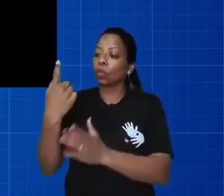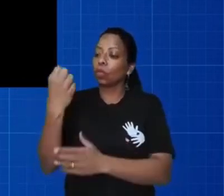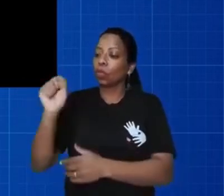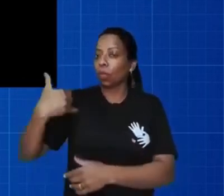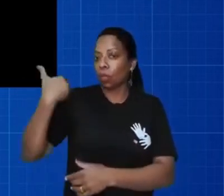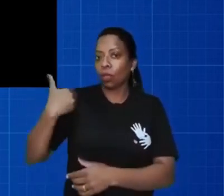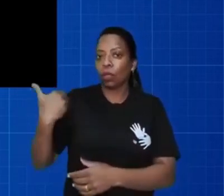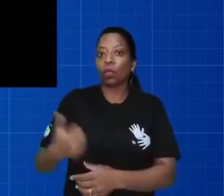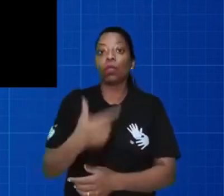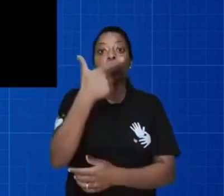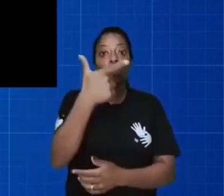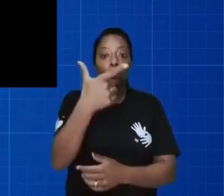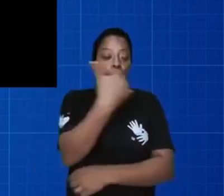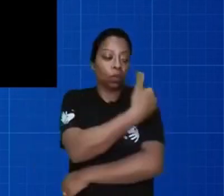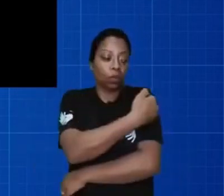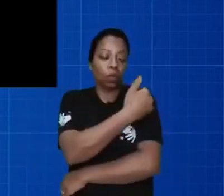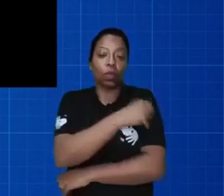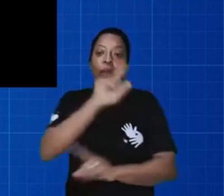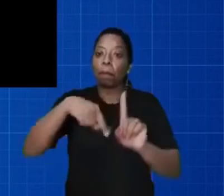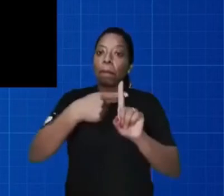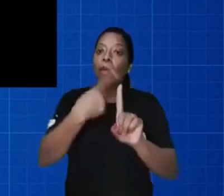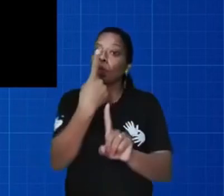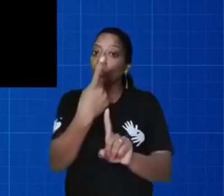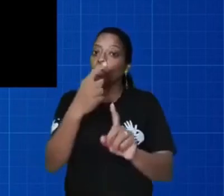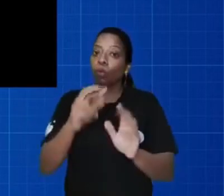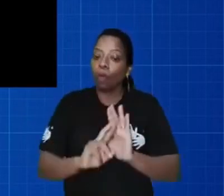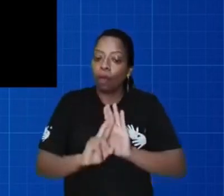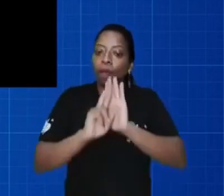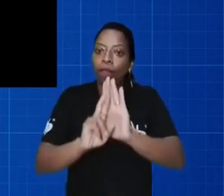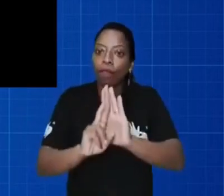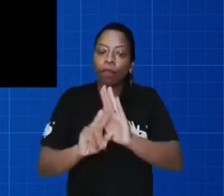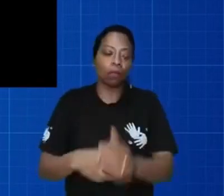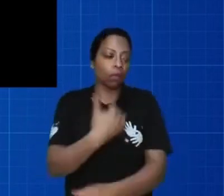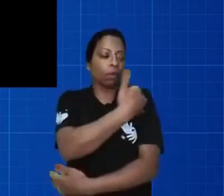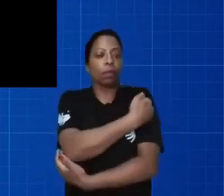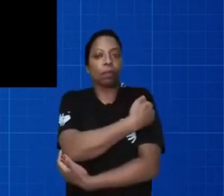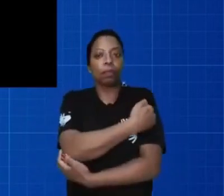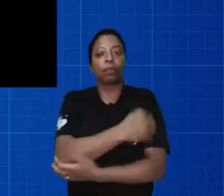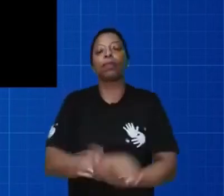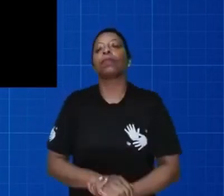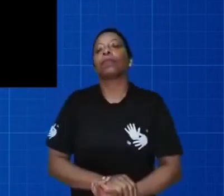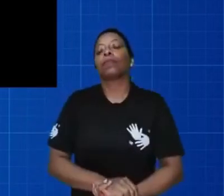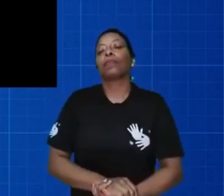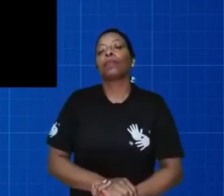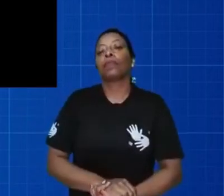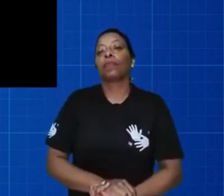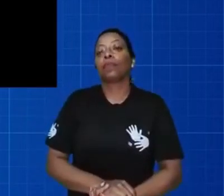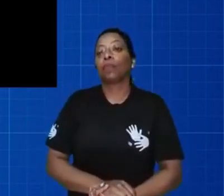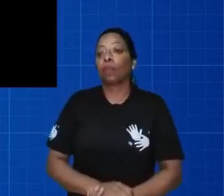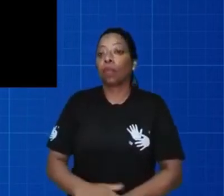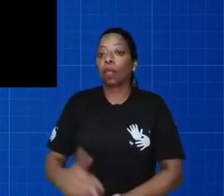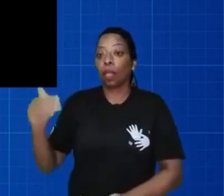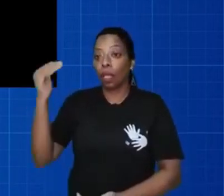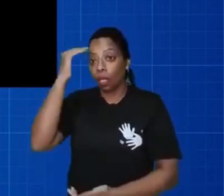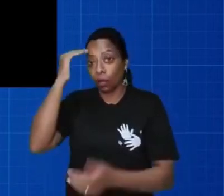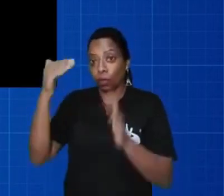anos de idade, 2 doses e um reforço, e maiores de 30 anos de idade, 2 doses e 2 reforços, sendo esse reforço com 4